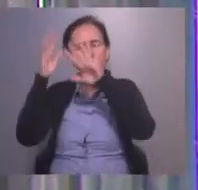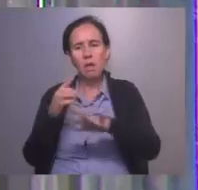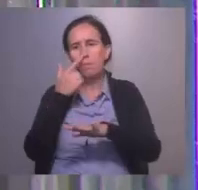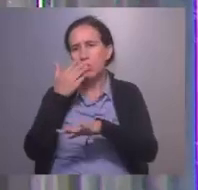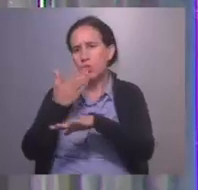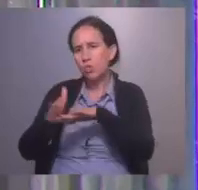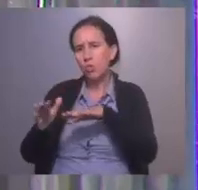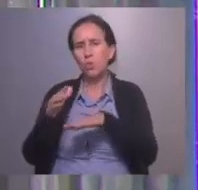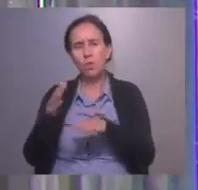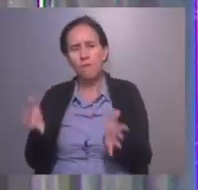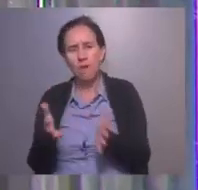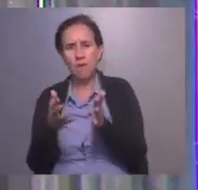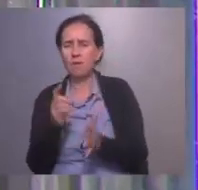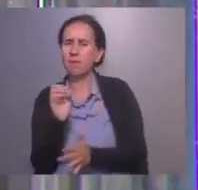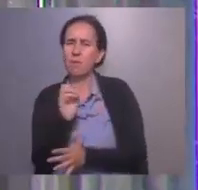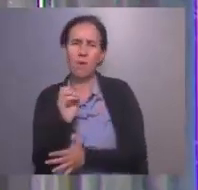e desta missão.